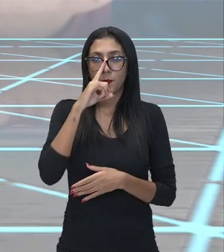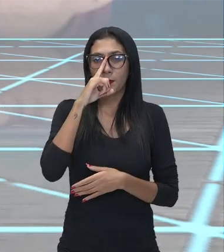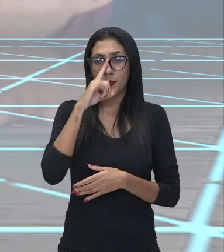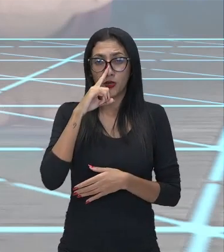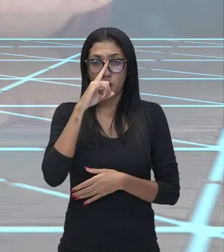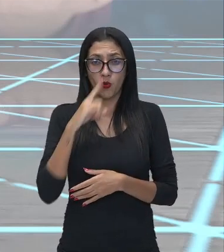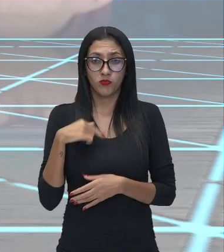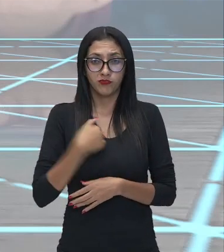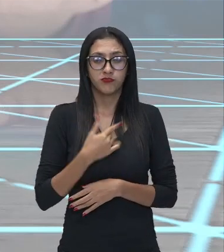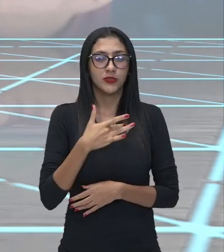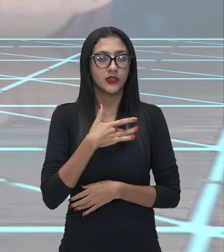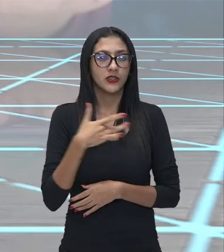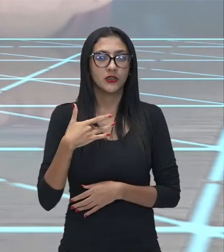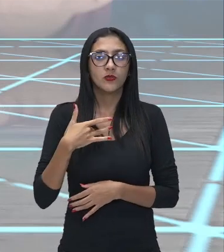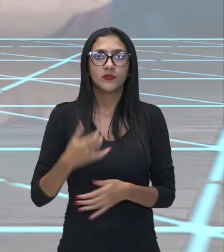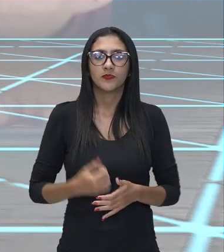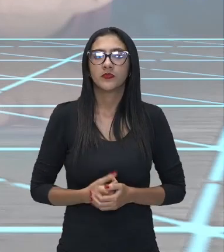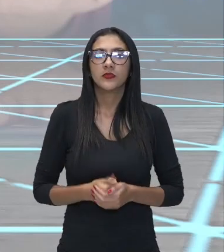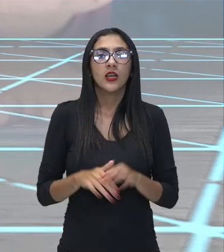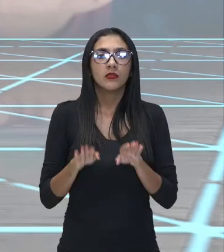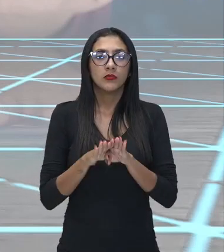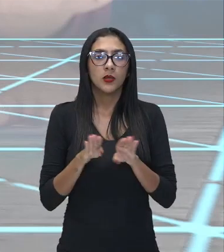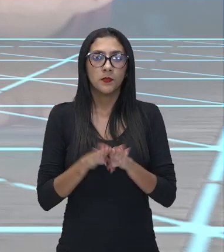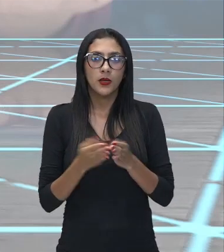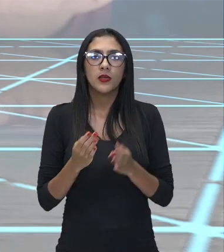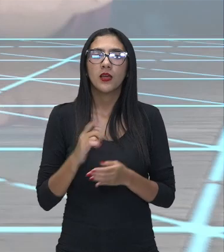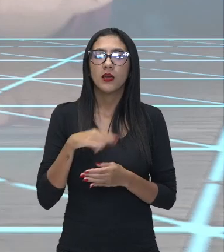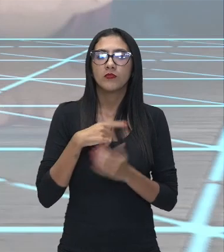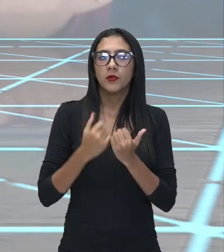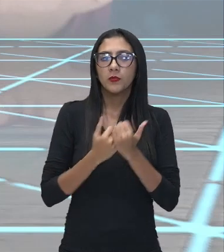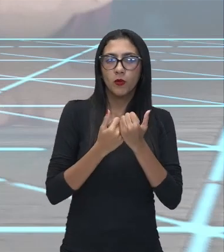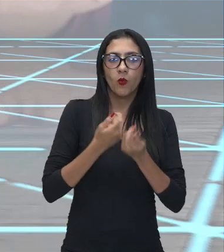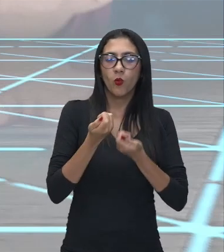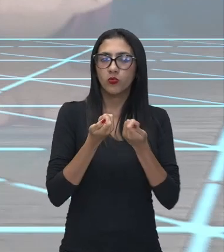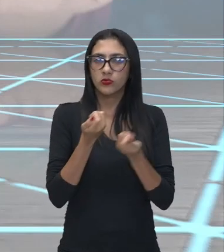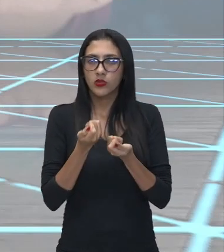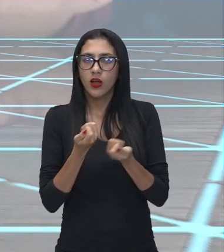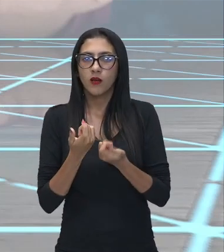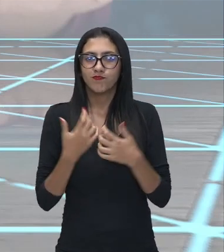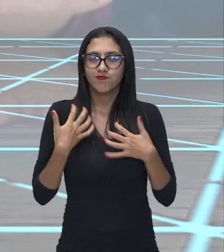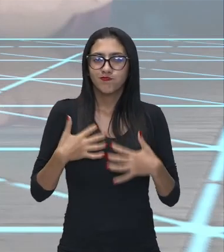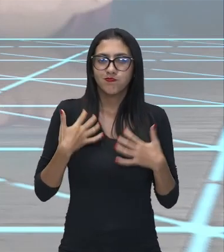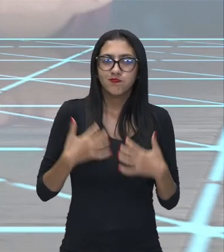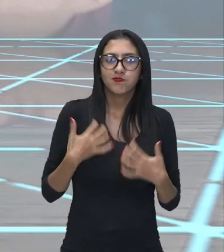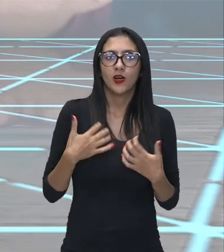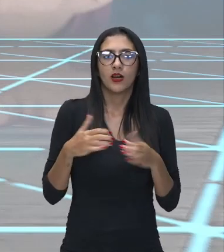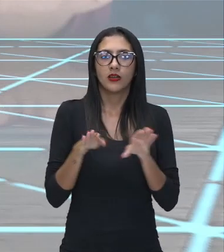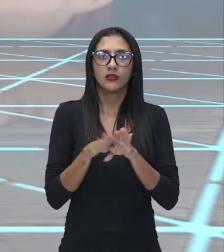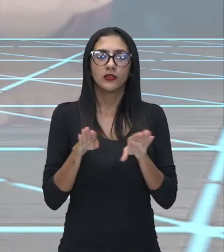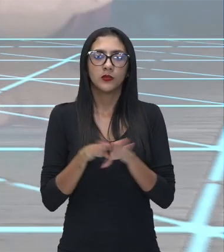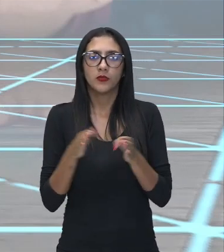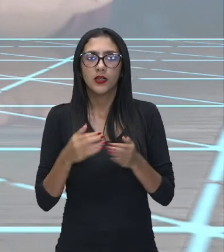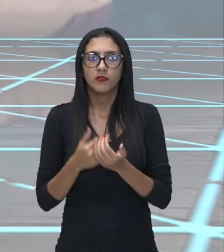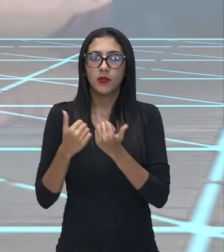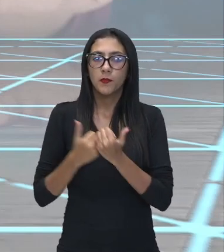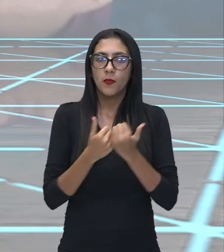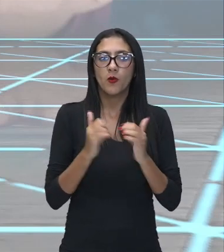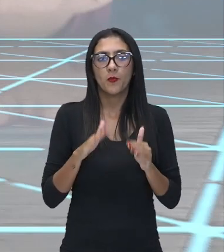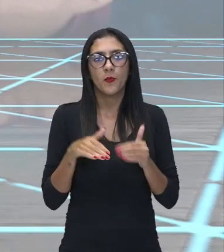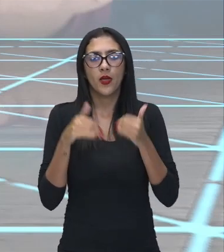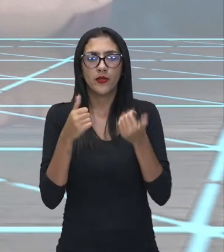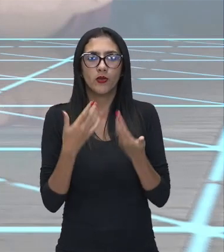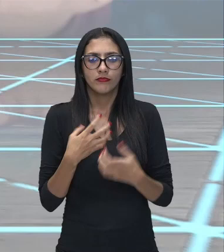saúde. Também auxilia ali no controle do estresse, aumenta a disposição e bem-estar por conta